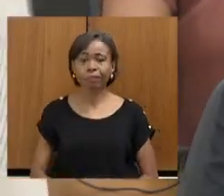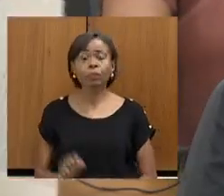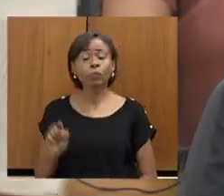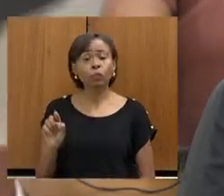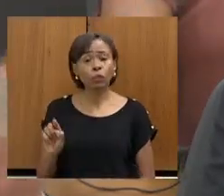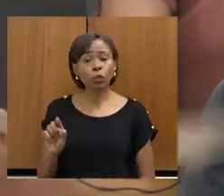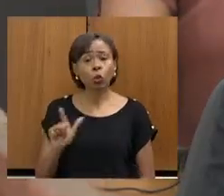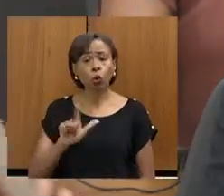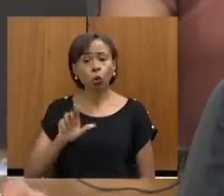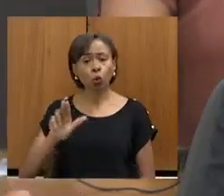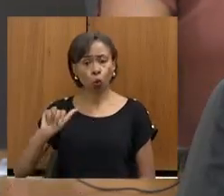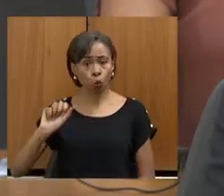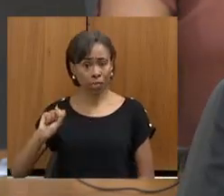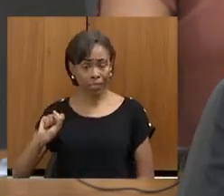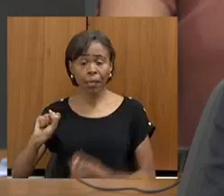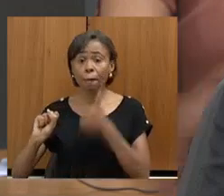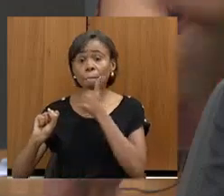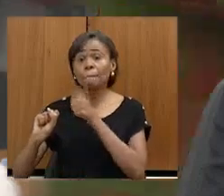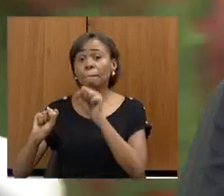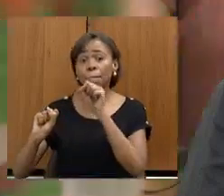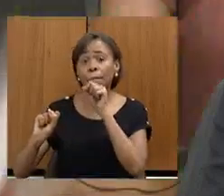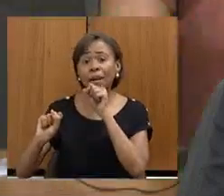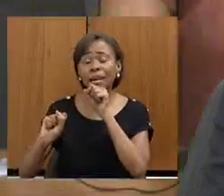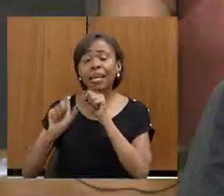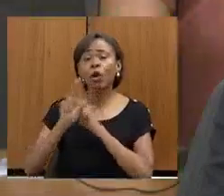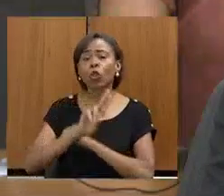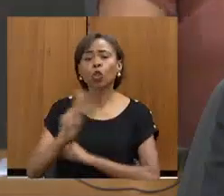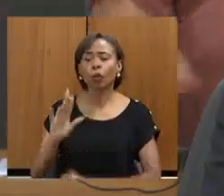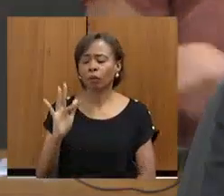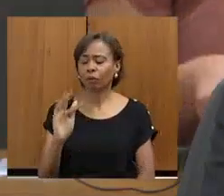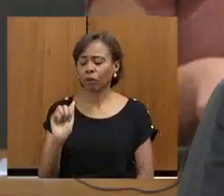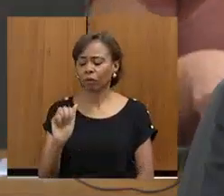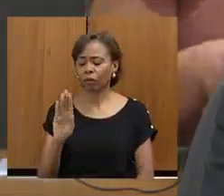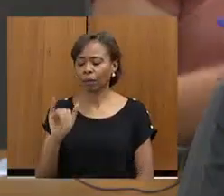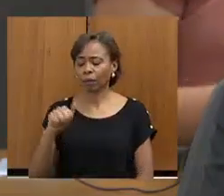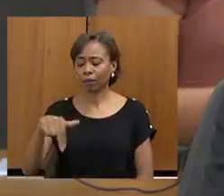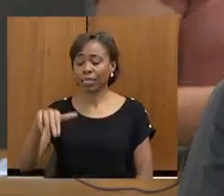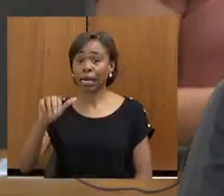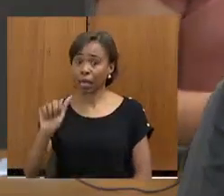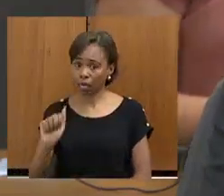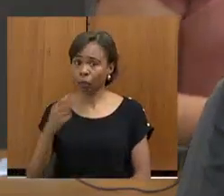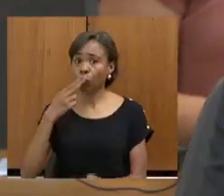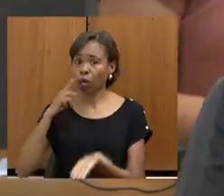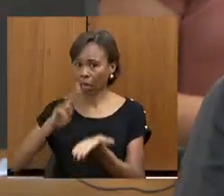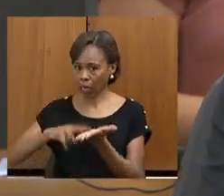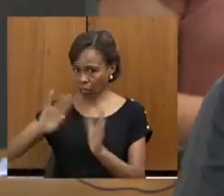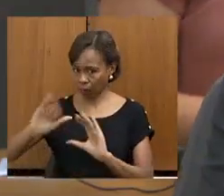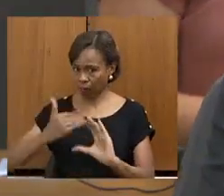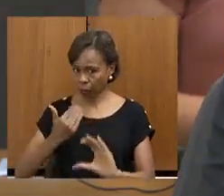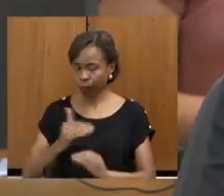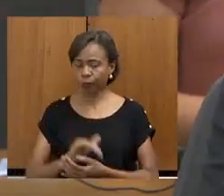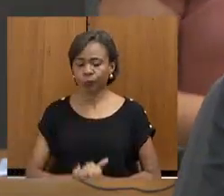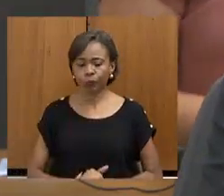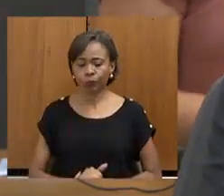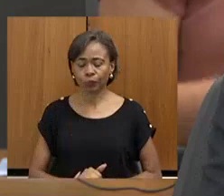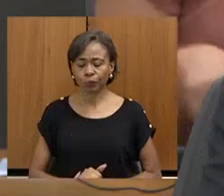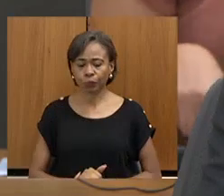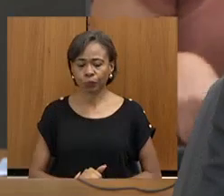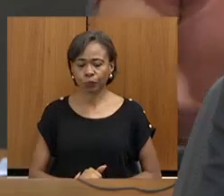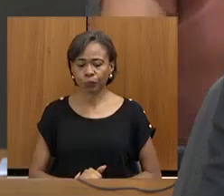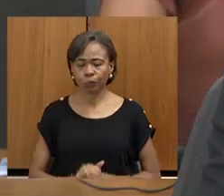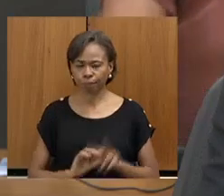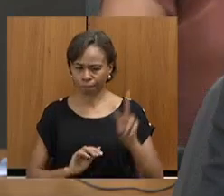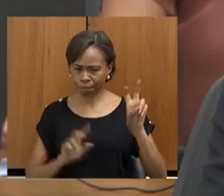do Lucas é a Fabiana Ribeiro de Pinho e ela mandou a seguinte carta. Aqui quem fala é uma